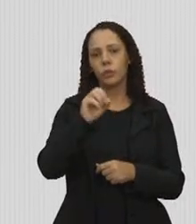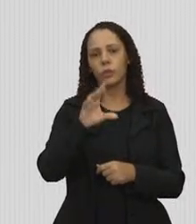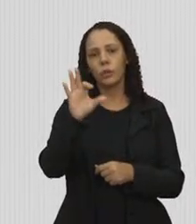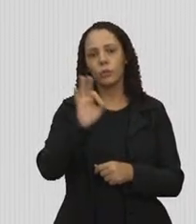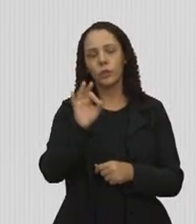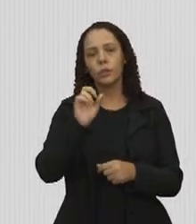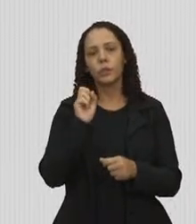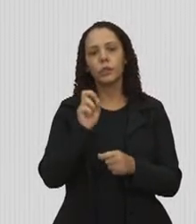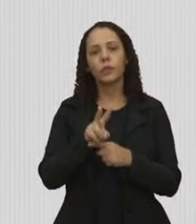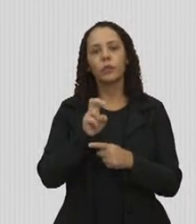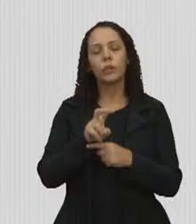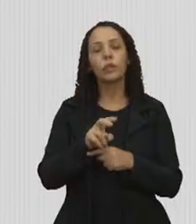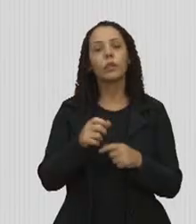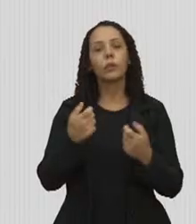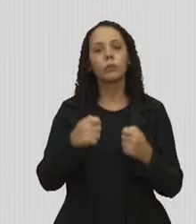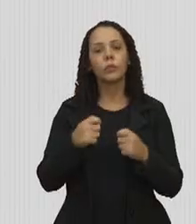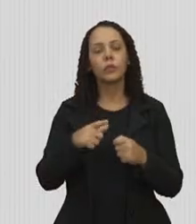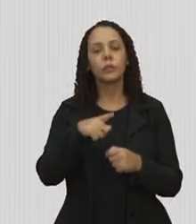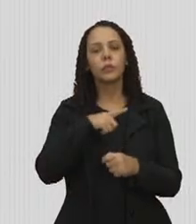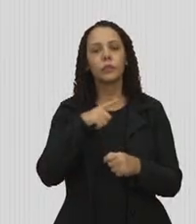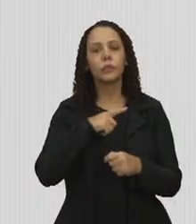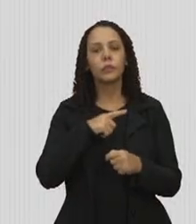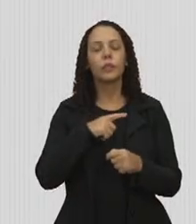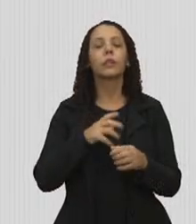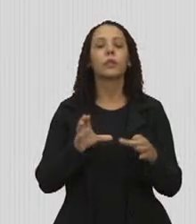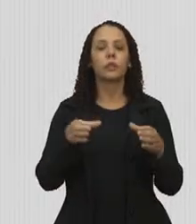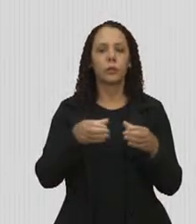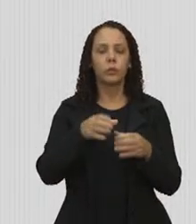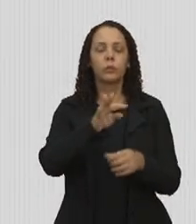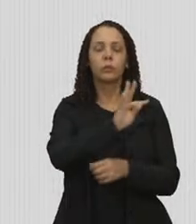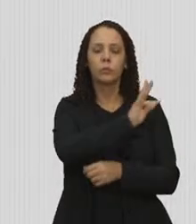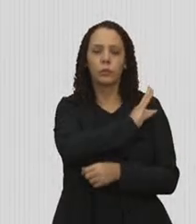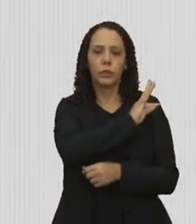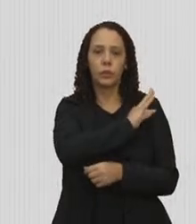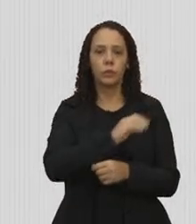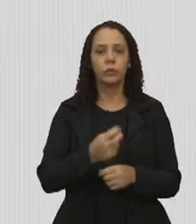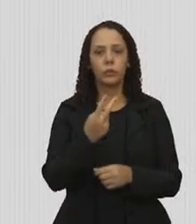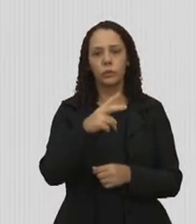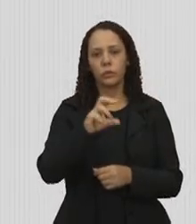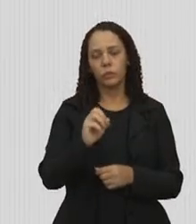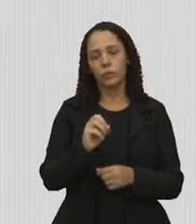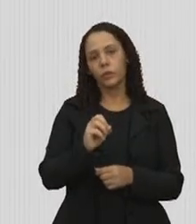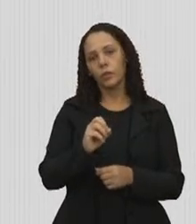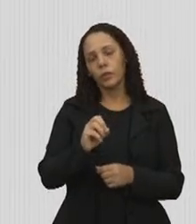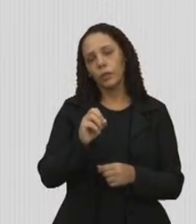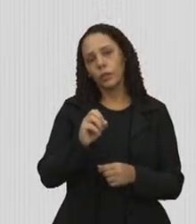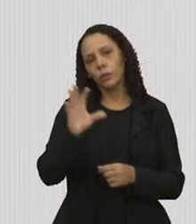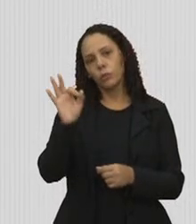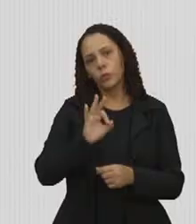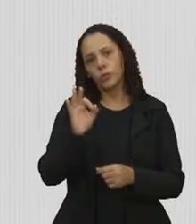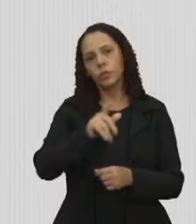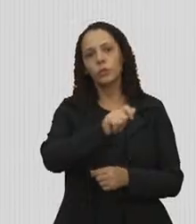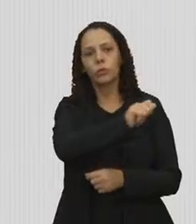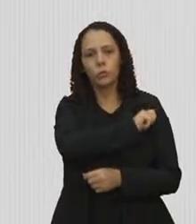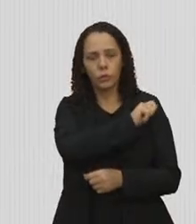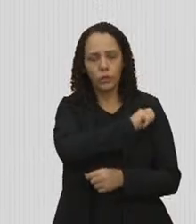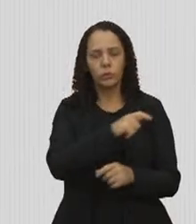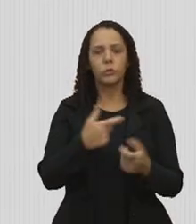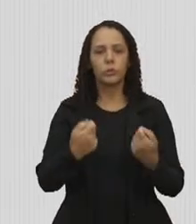nossas vagas ofertadas em nível técnico. Ok? Então, 50% dos nossos alunos tem que ser de nível